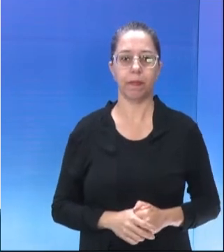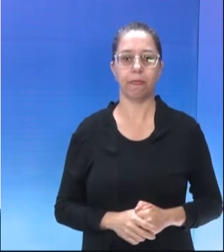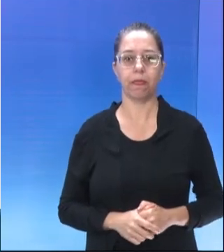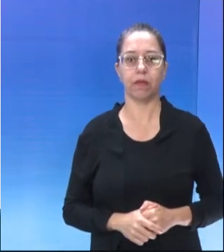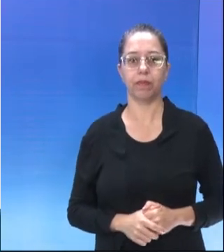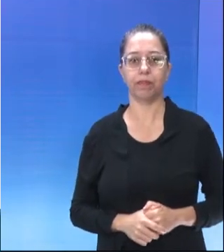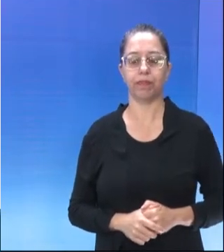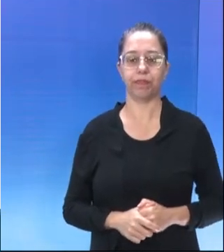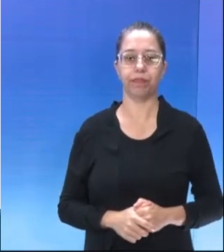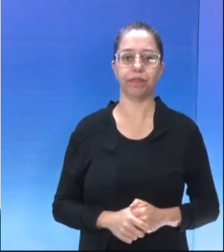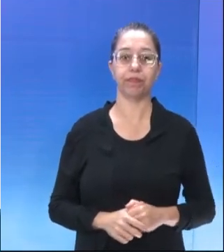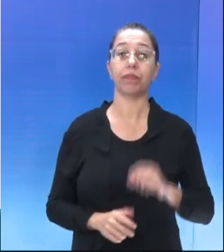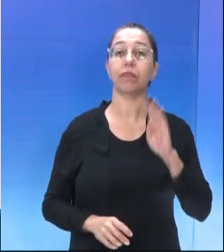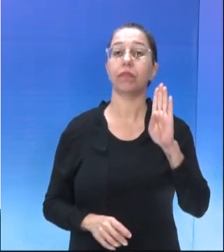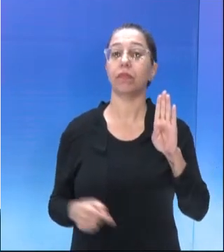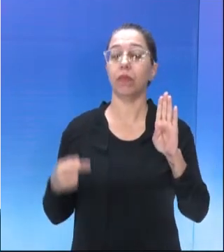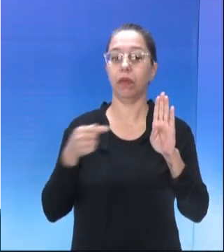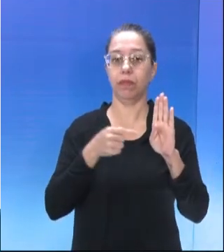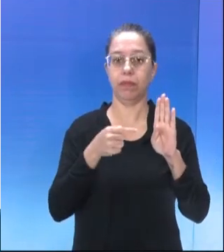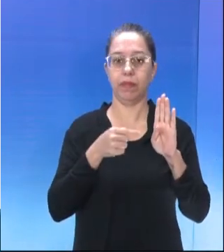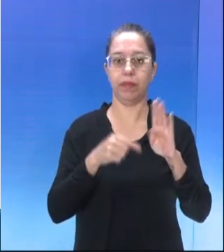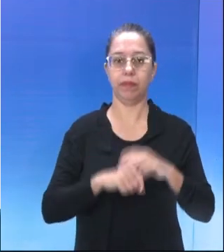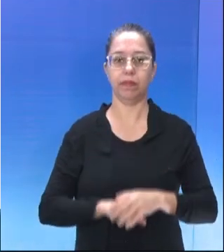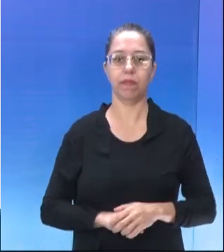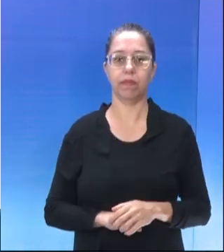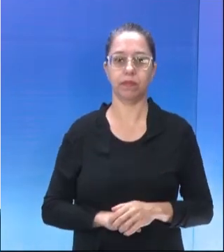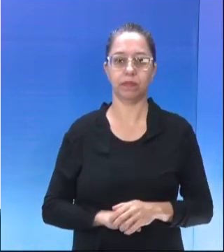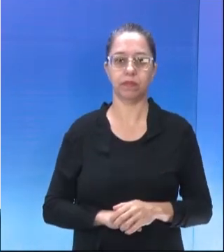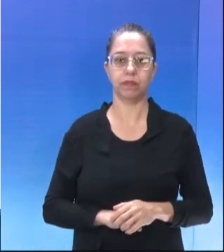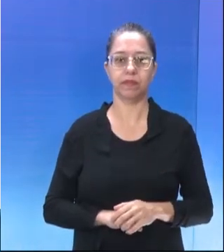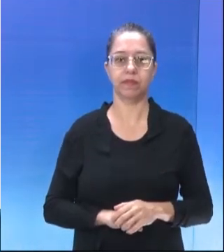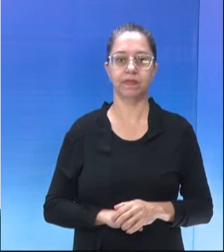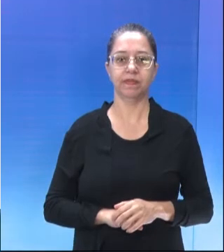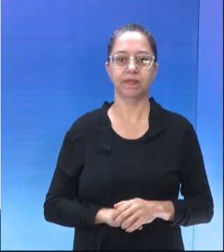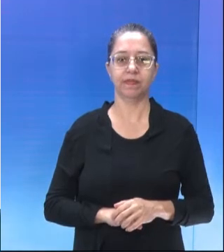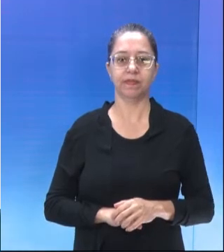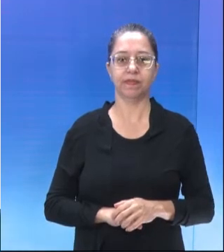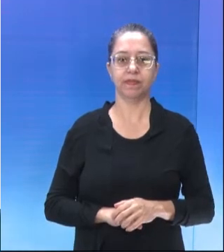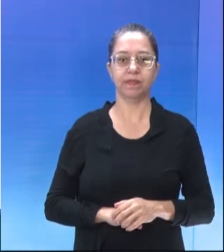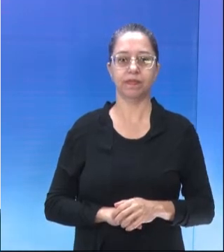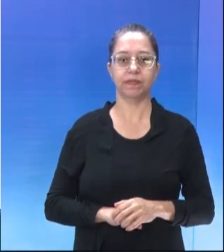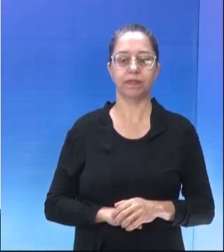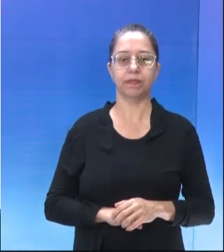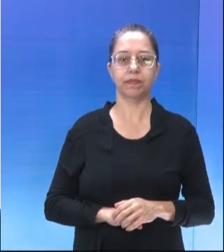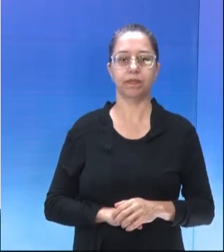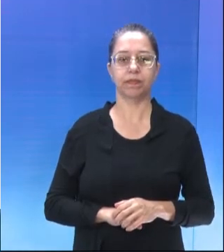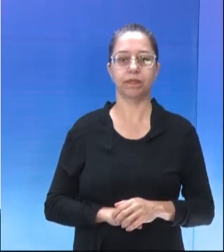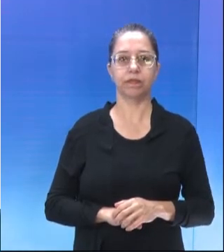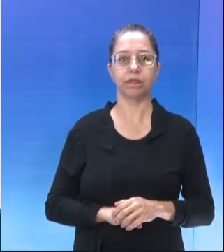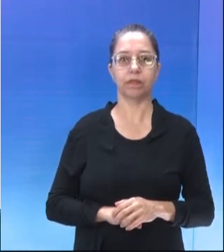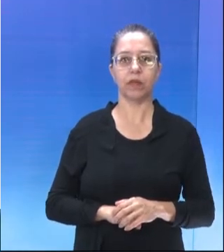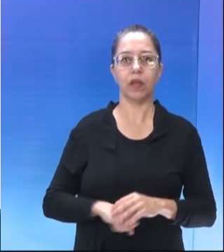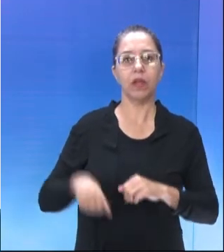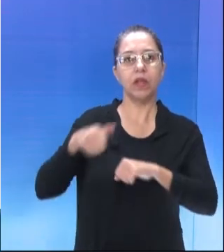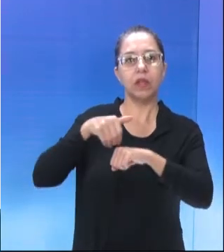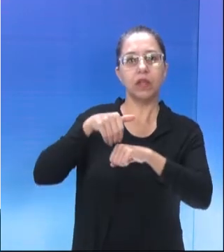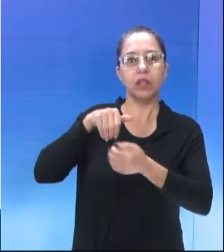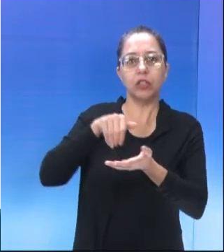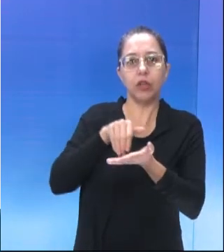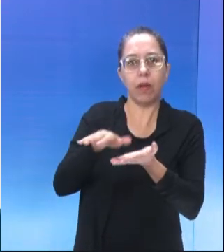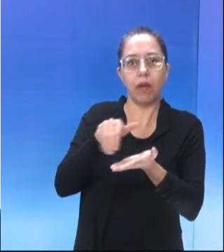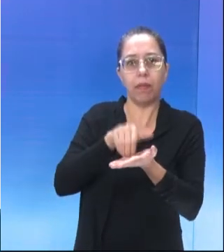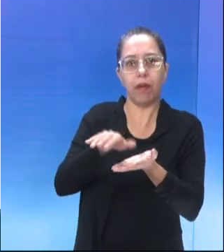distrator, tá certo? A B diz o seguinte: eliminação de excretas nitrogenada de